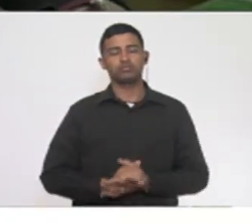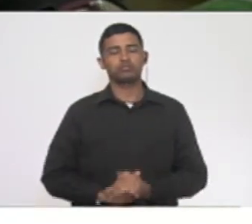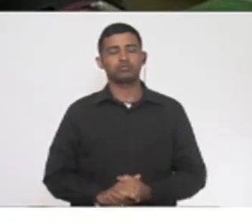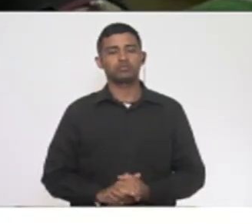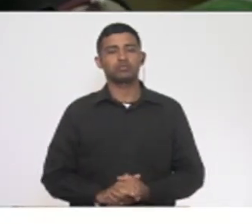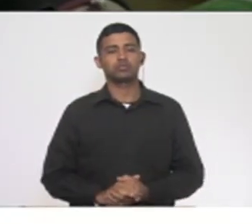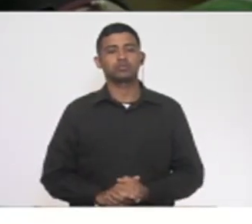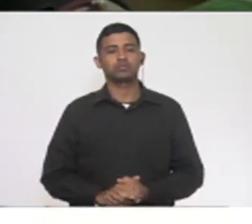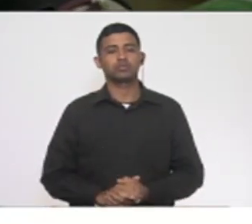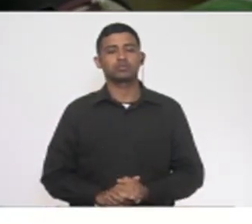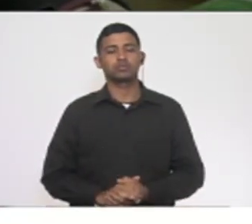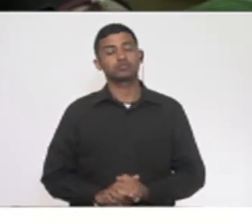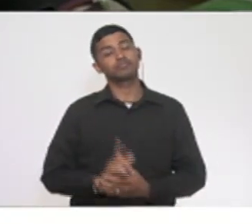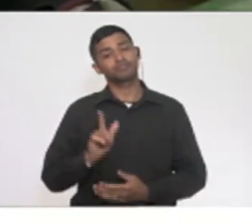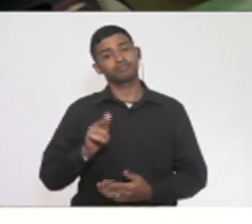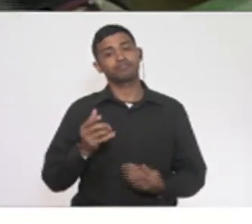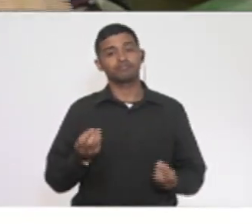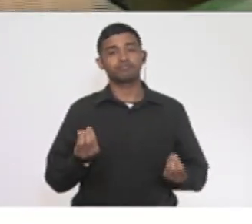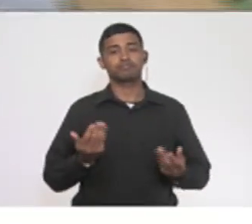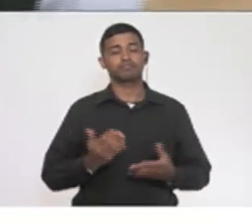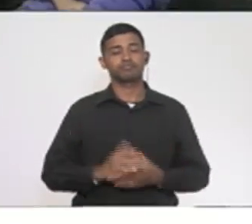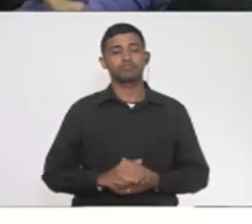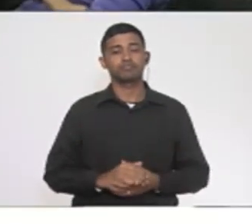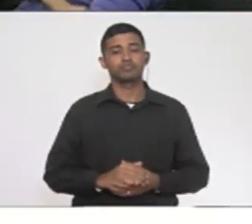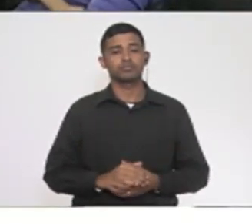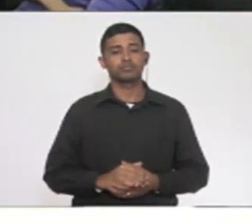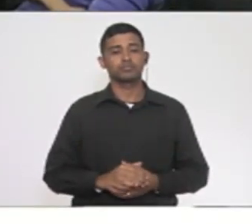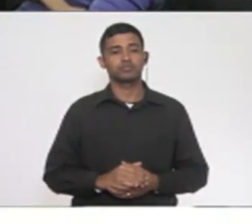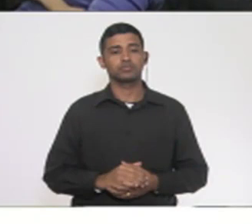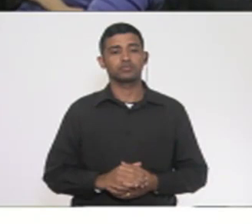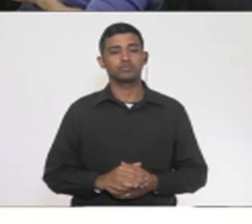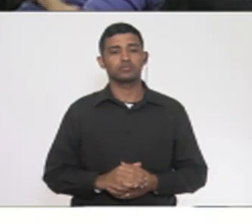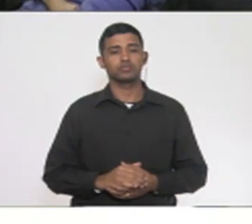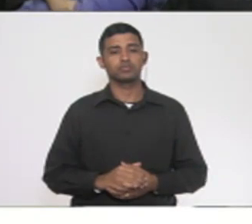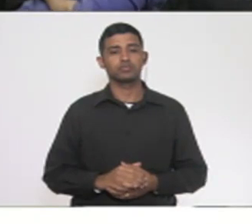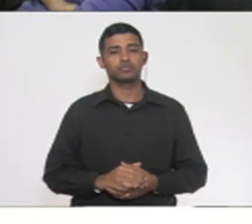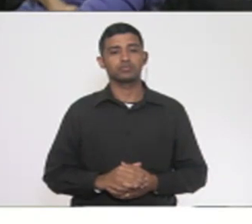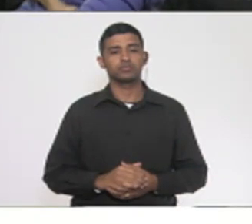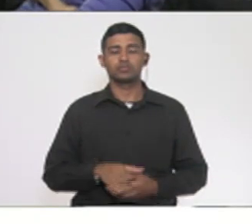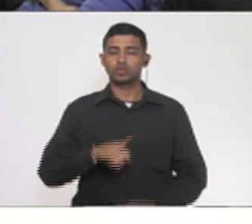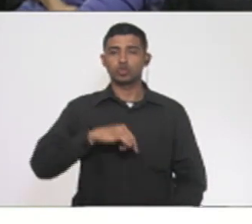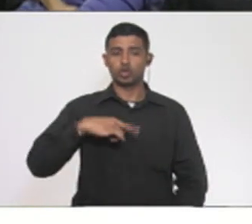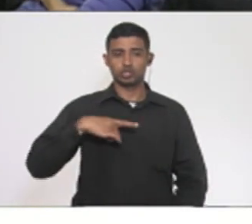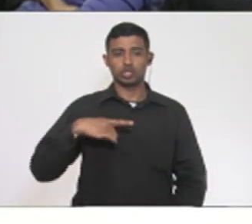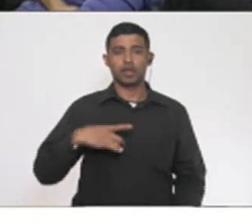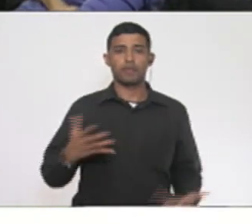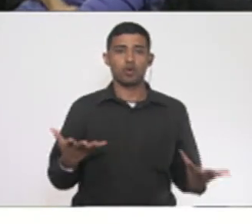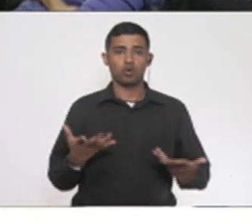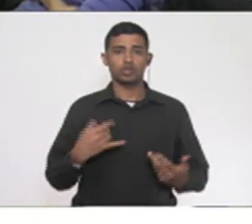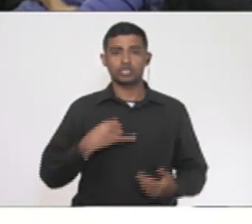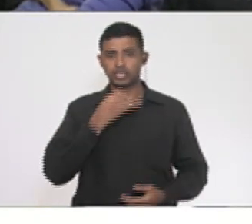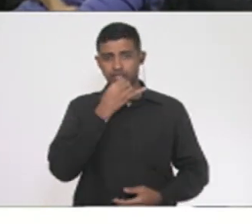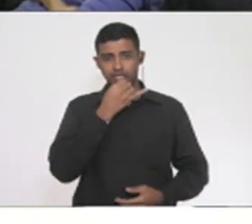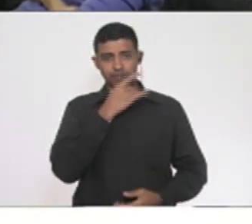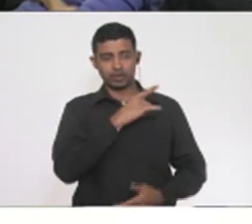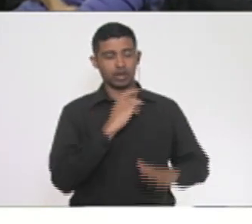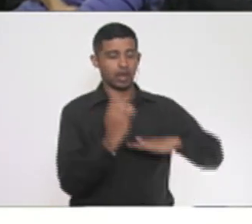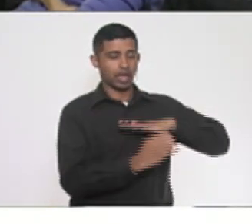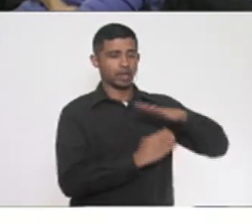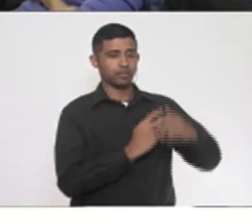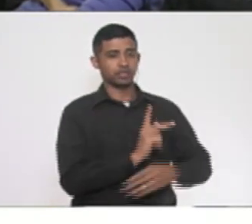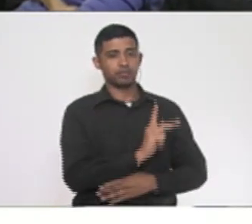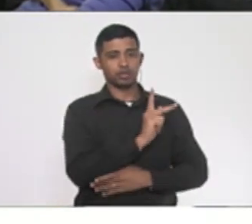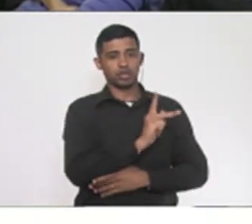questão. Na verdade, o que a gente tem é que, hoje em dia, a Petrobras cobra um valor de tarifa